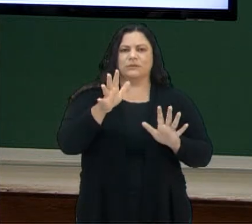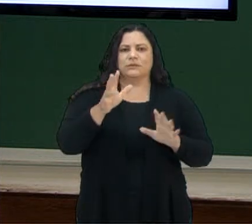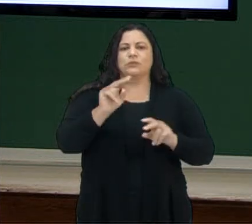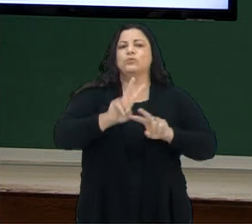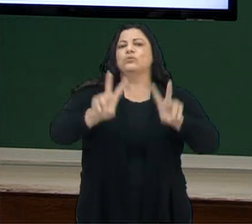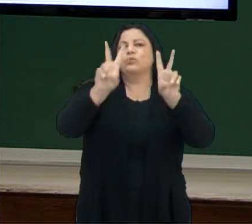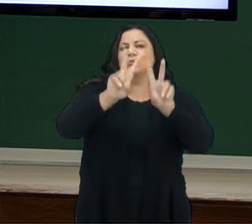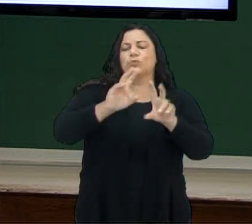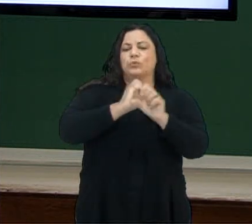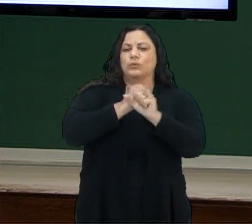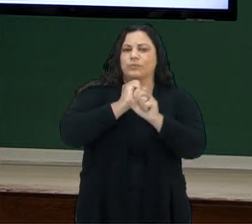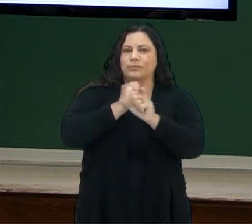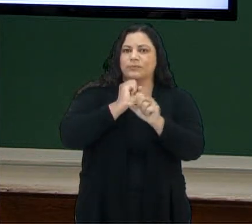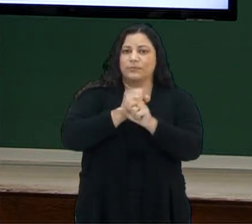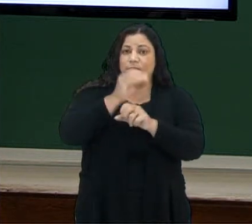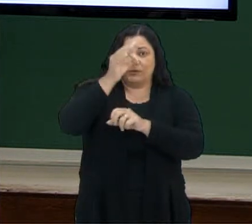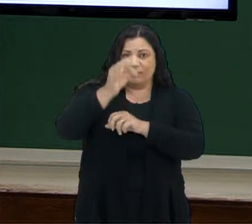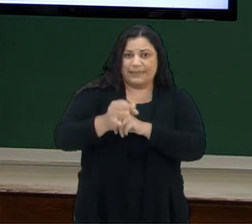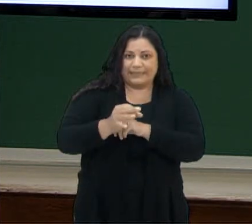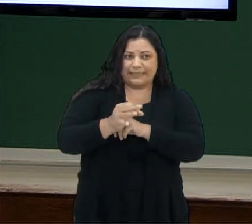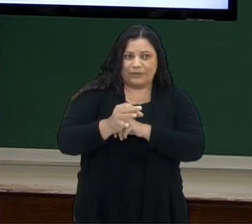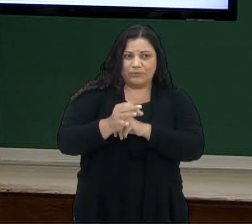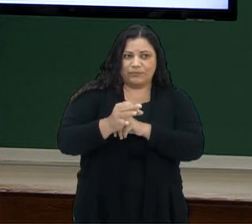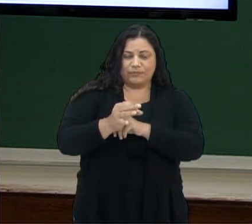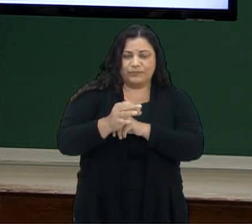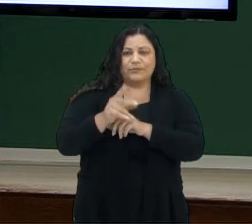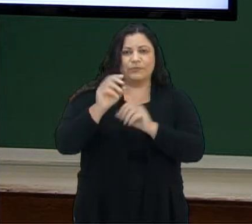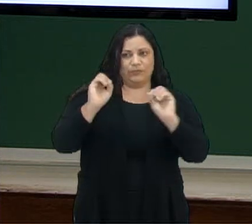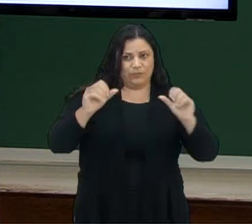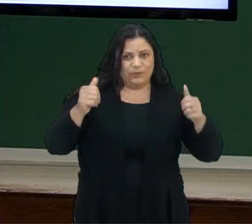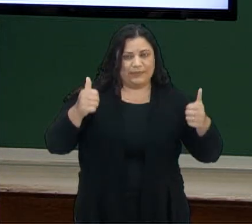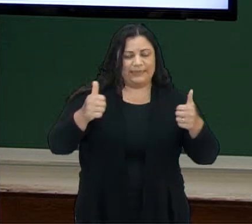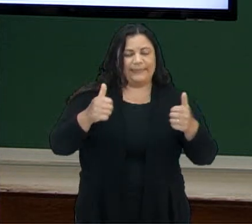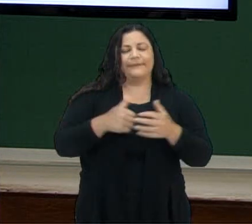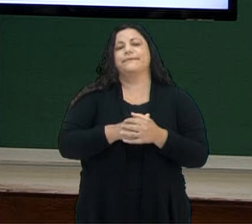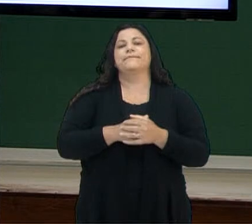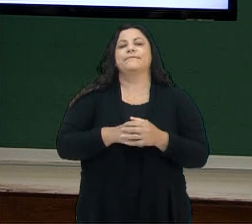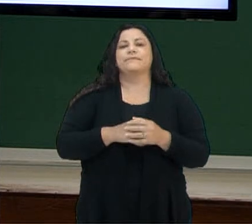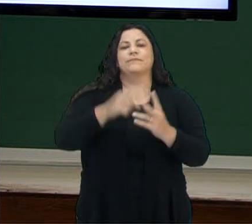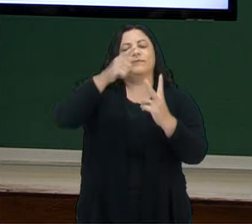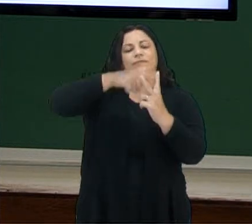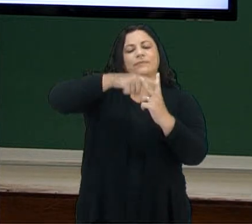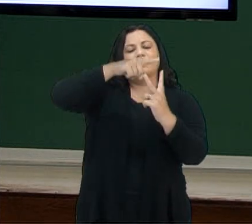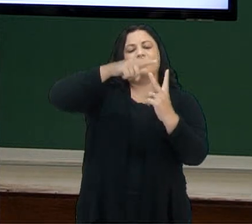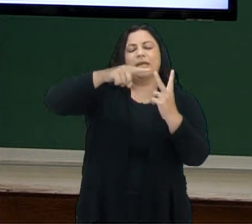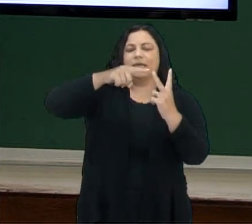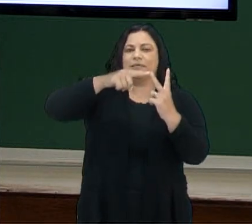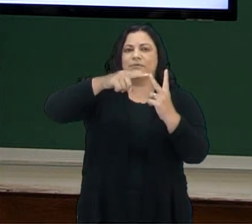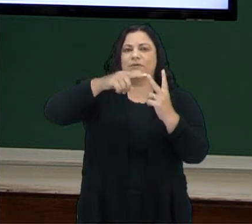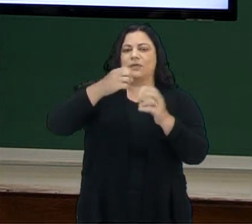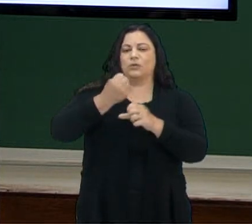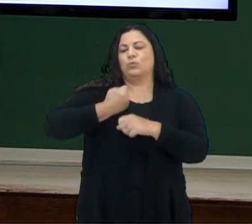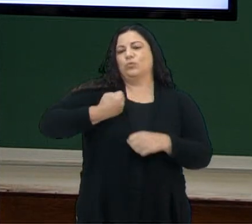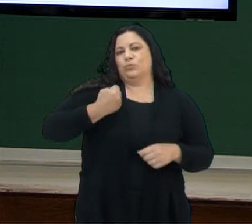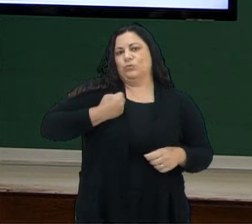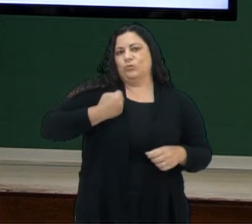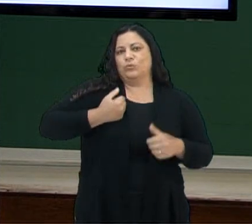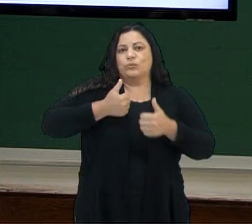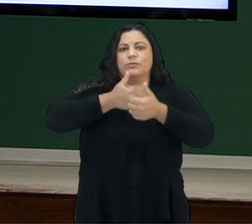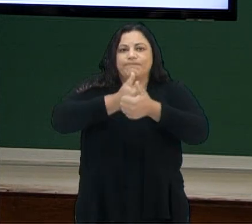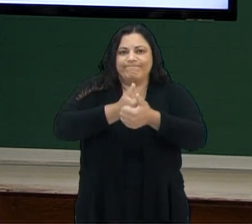se você quiser um valor exato. Aqui é o valor preciso. Se você quiser um valor aproximado, use raiz quadrada com um número aproximado. Muito